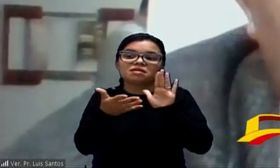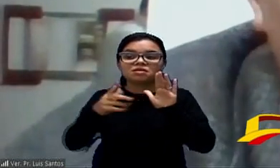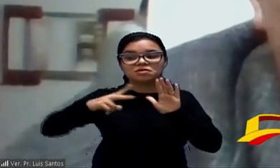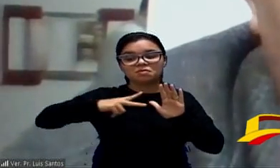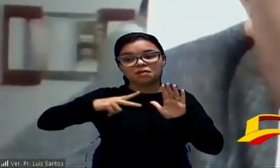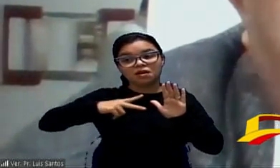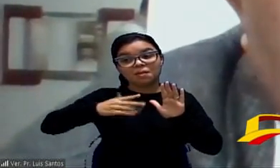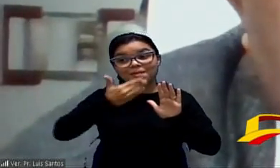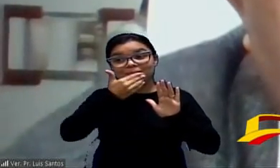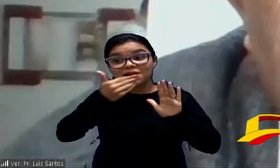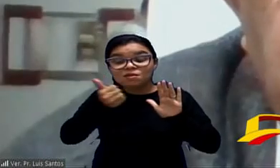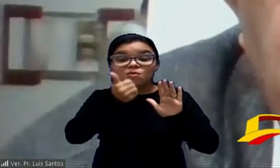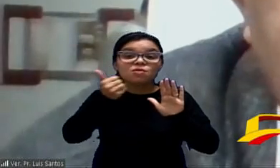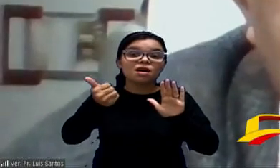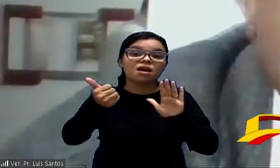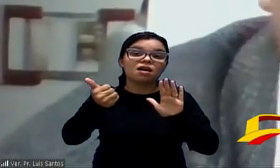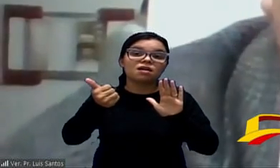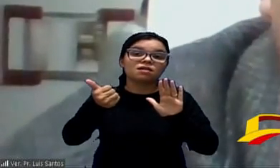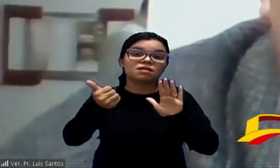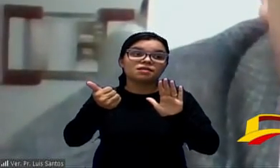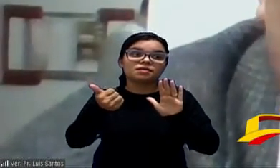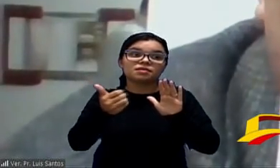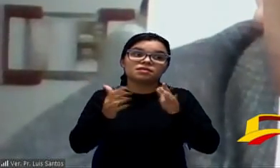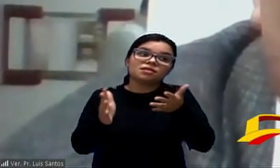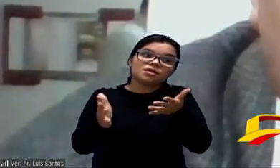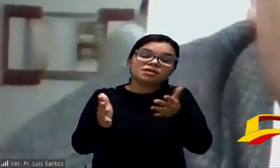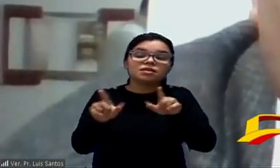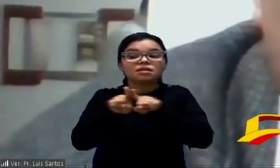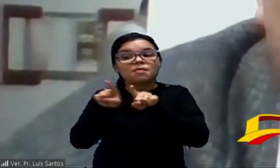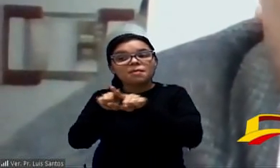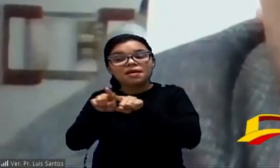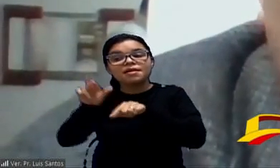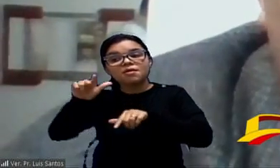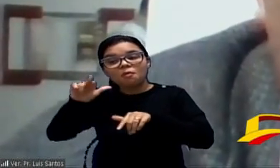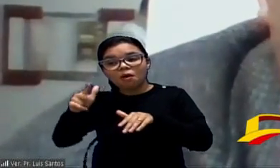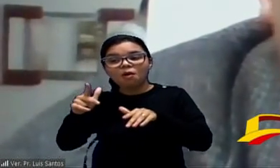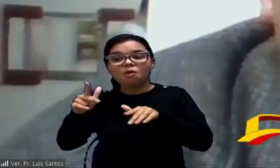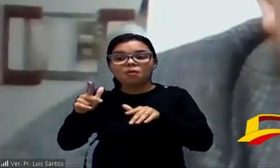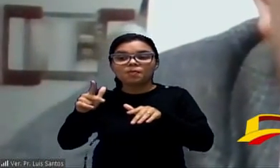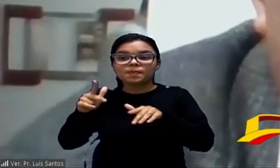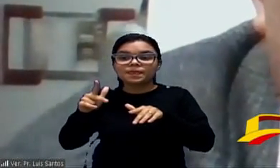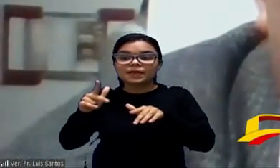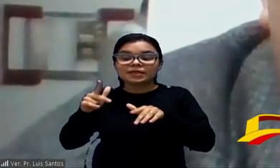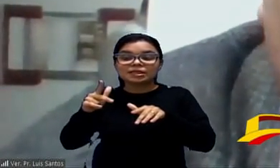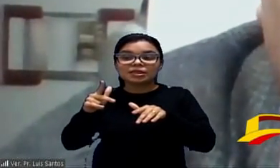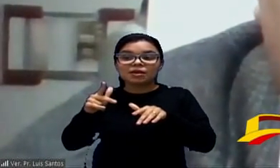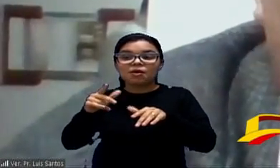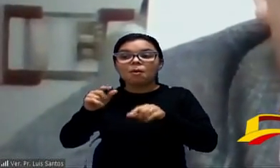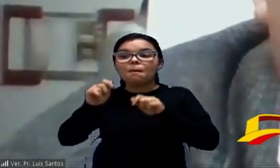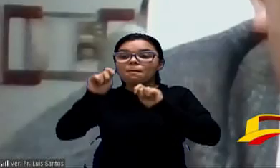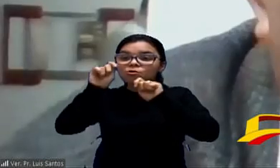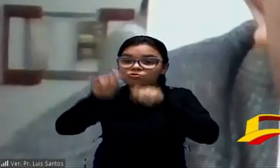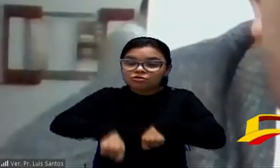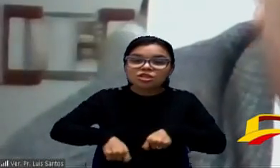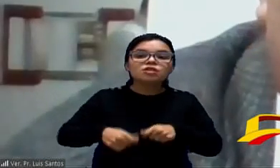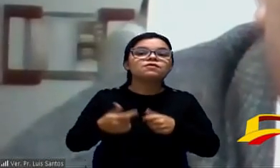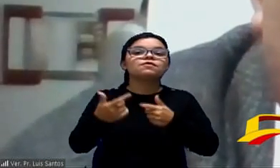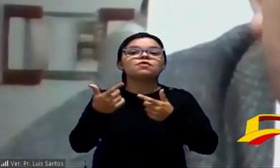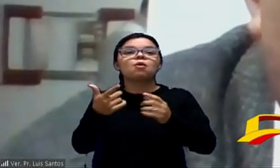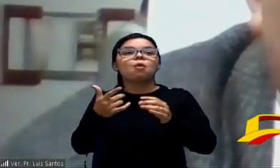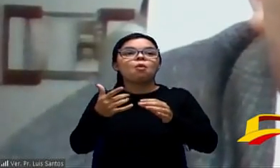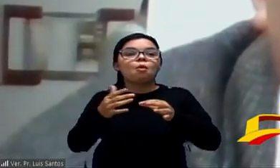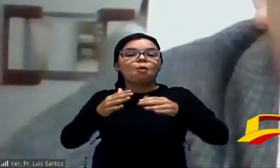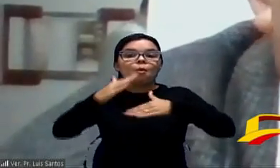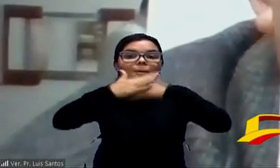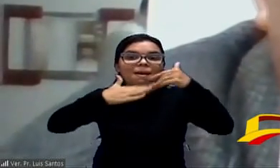para melhorarmos e, ao mesmo tempo, tornarmos factível, operacional o